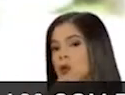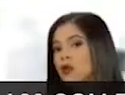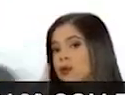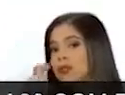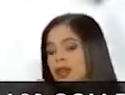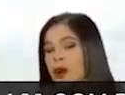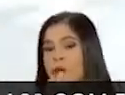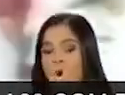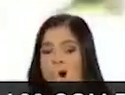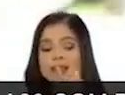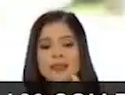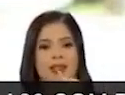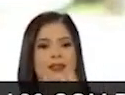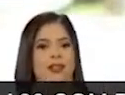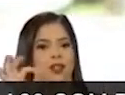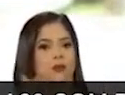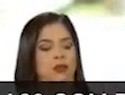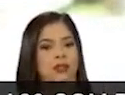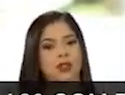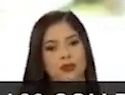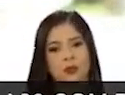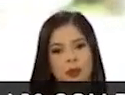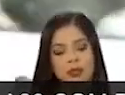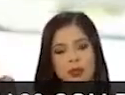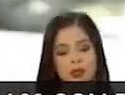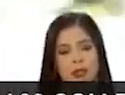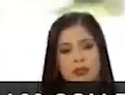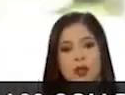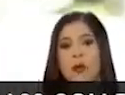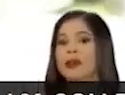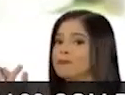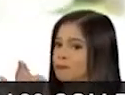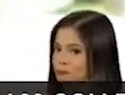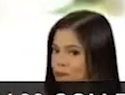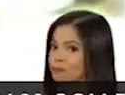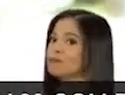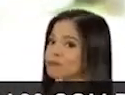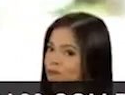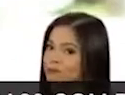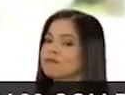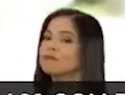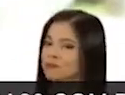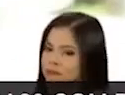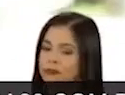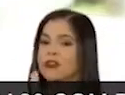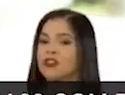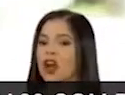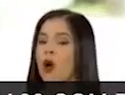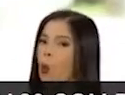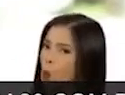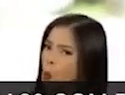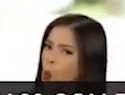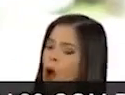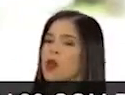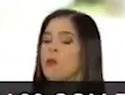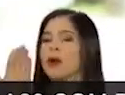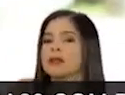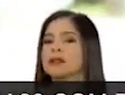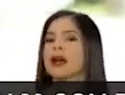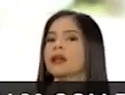quase 60% dos médicos no Brasil, mas essa realidade vem mudando. Já no ano passado, a divisão